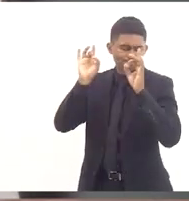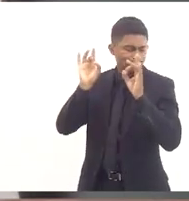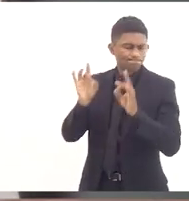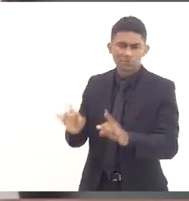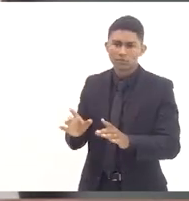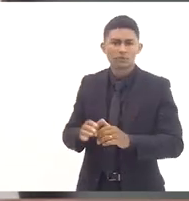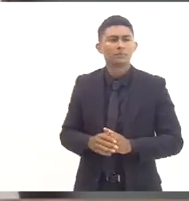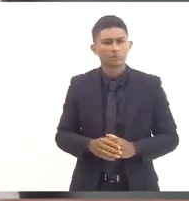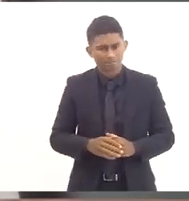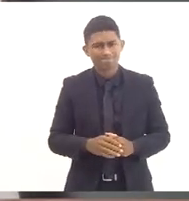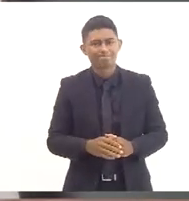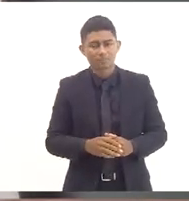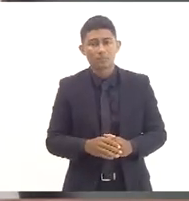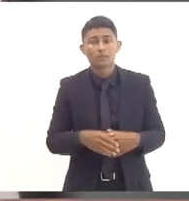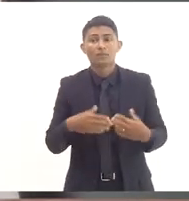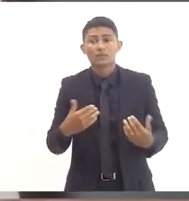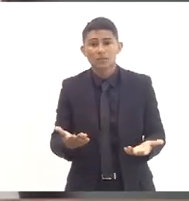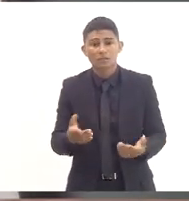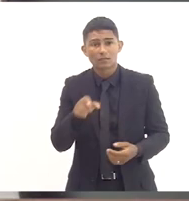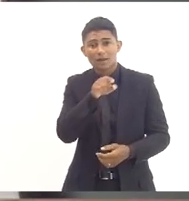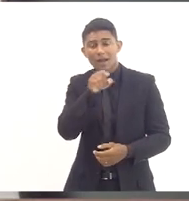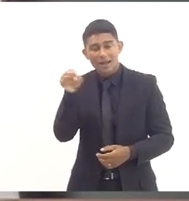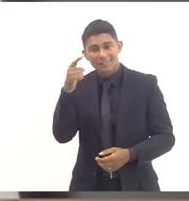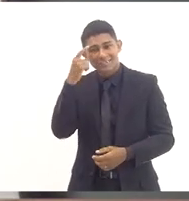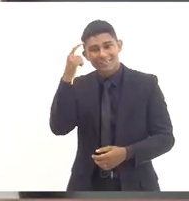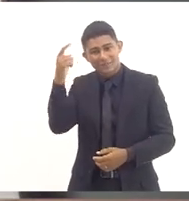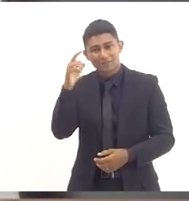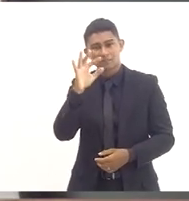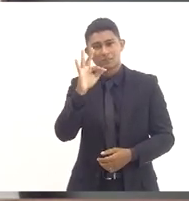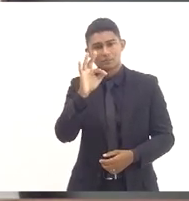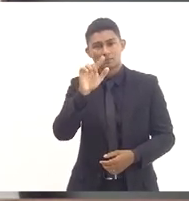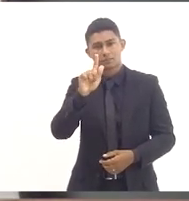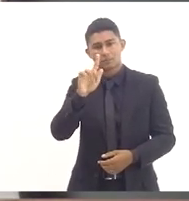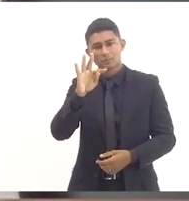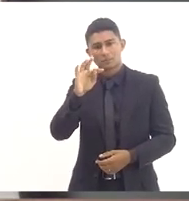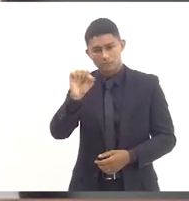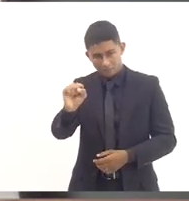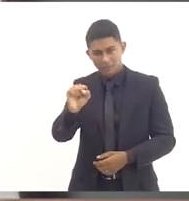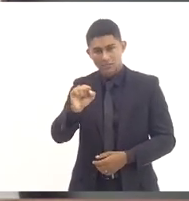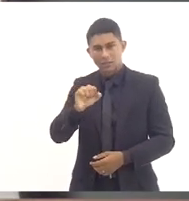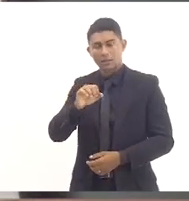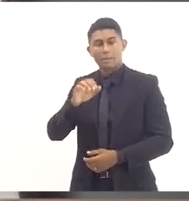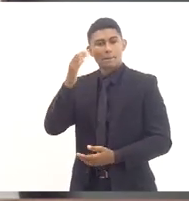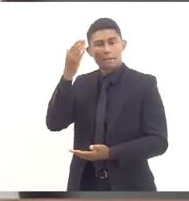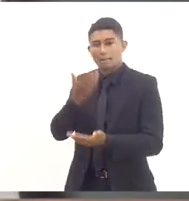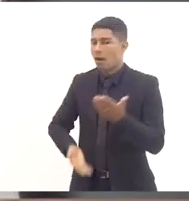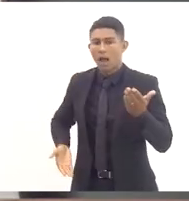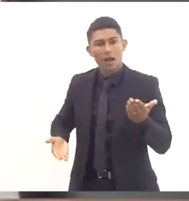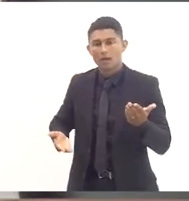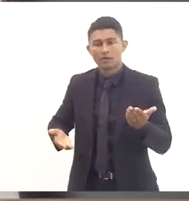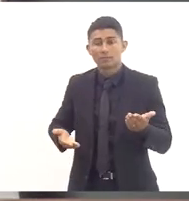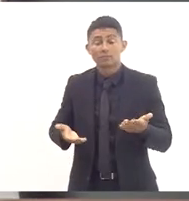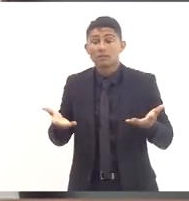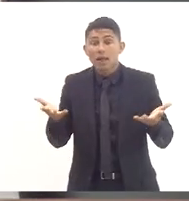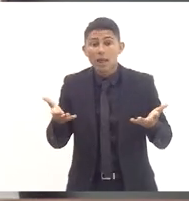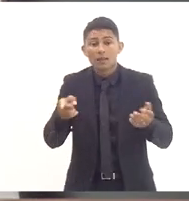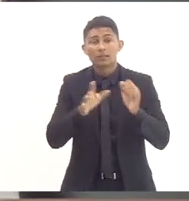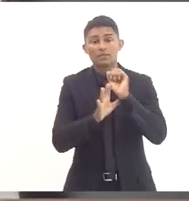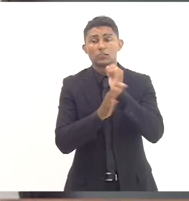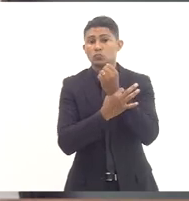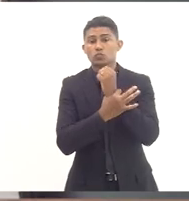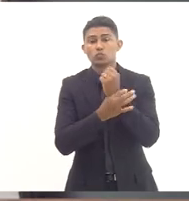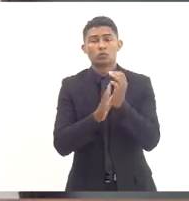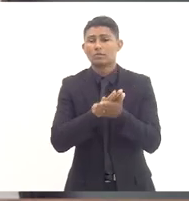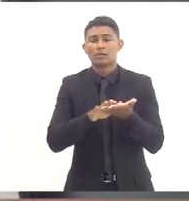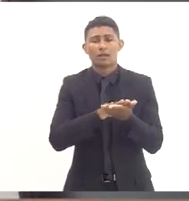trabalho há algum tempo perdem todo aquele tempo de contribuição previdenciária né e não tem nenhum nada porque o